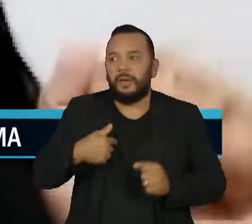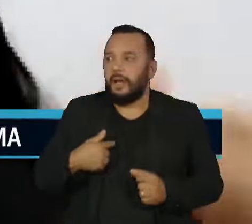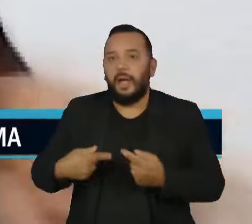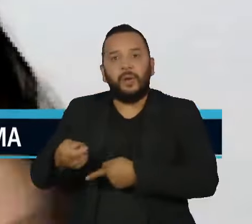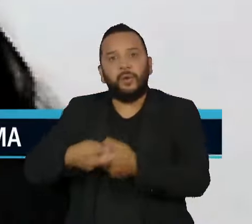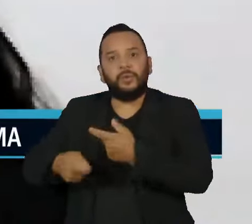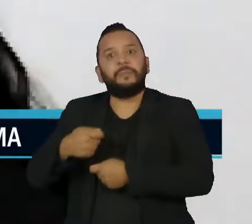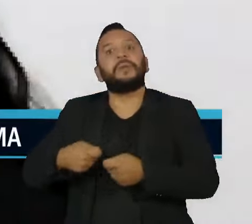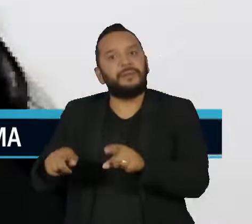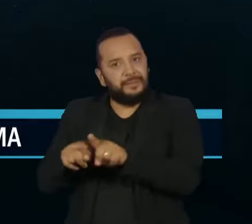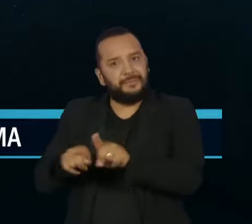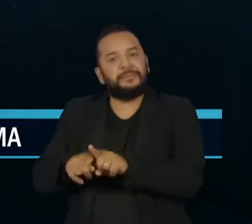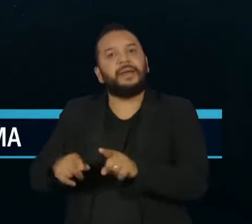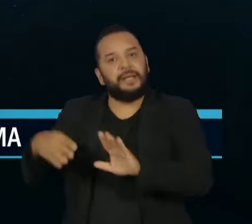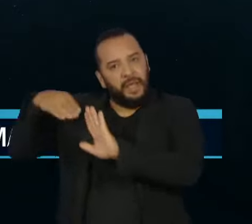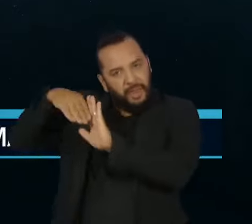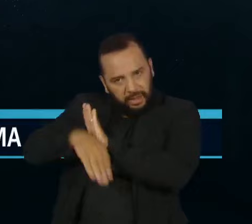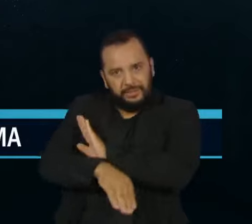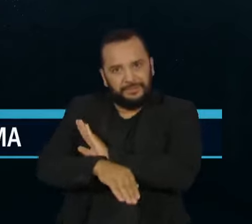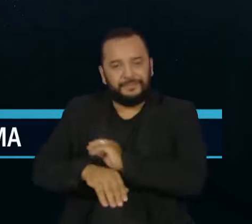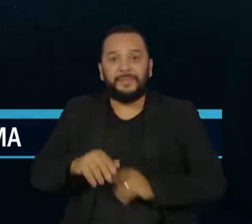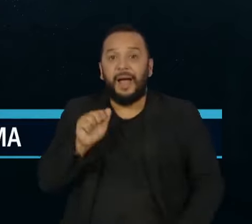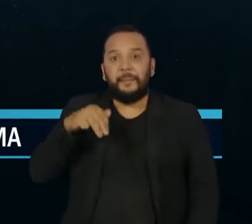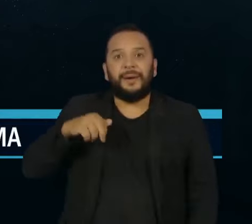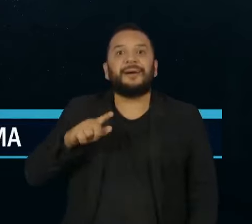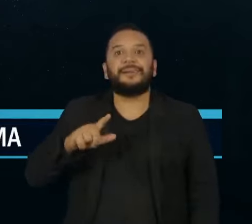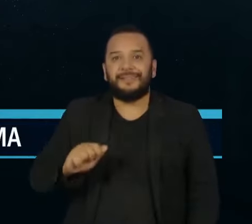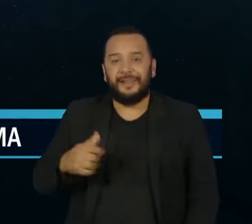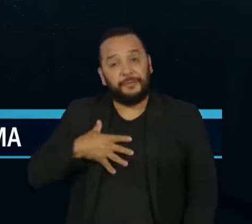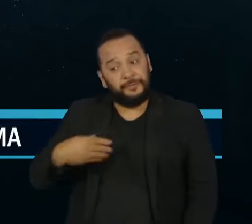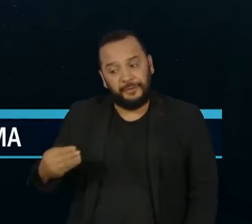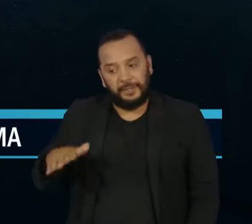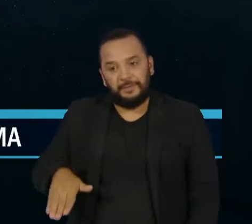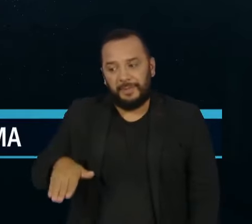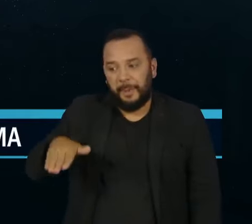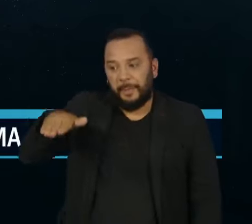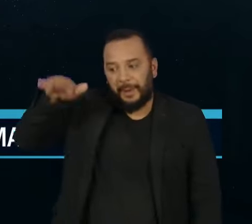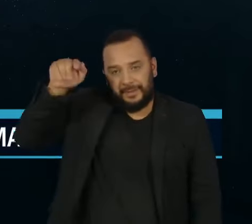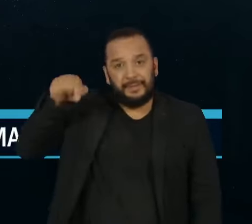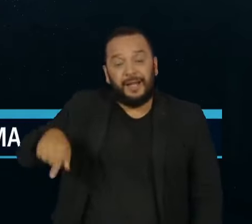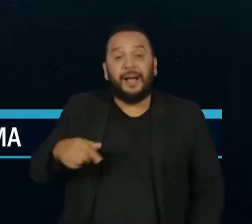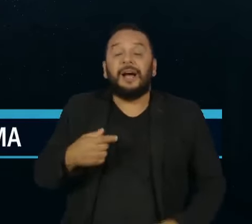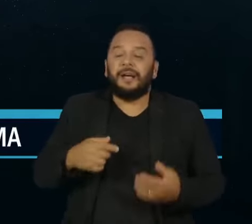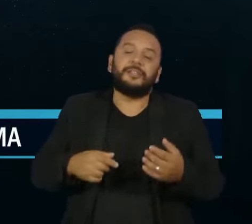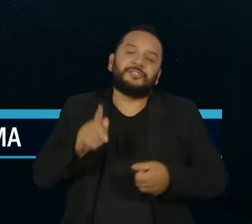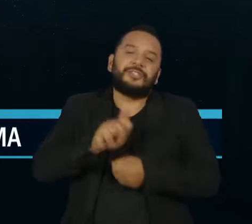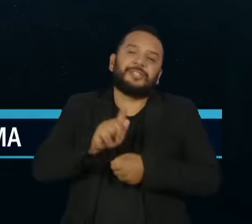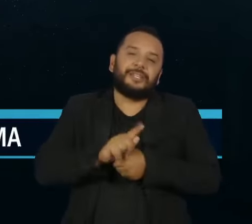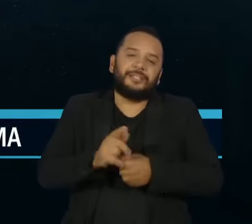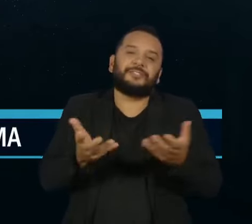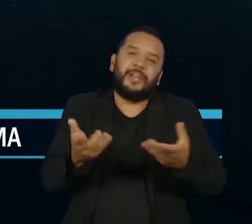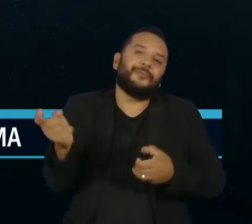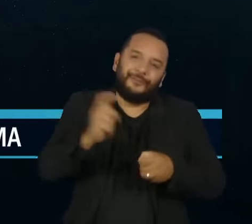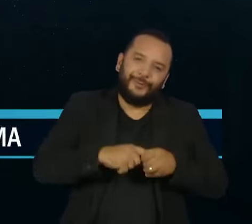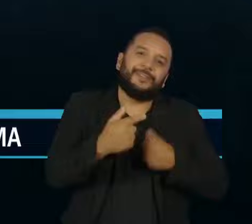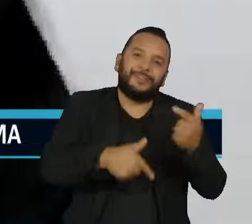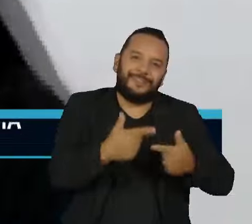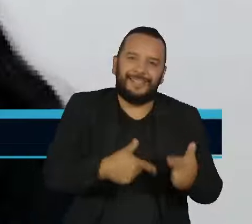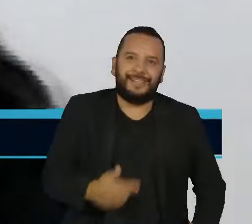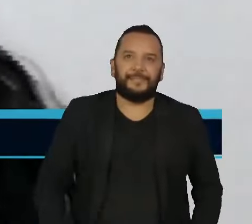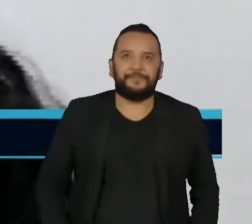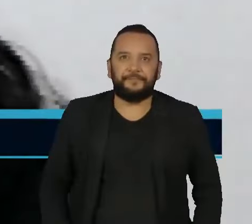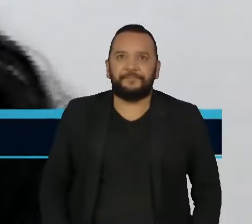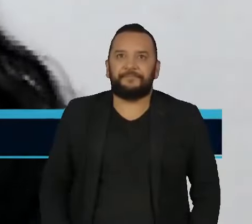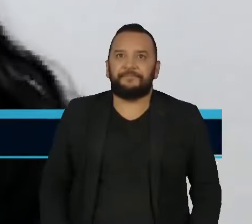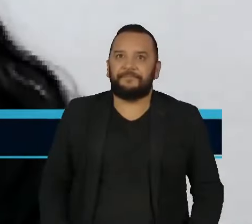Lembra da Amanda? Os filhos dela estão crescendo, assim como a vontade da gerente comercial em retomar a carreira.